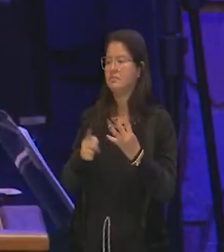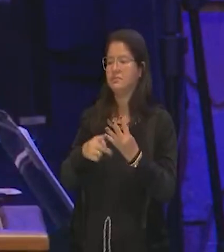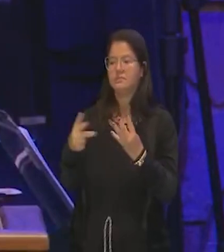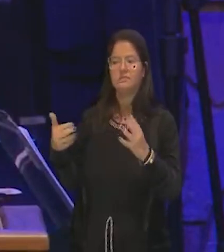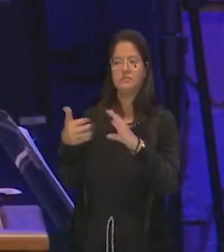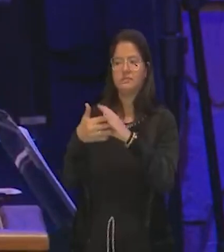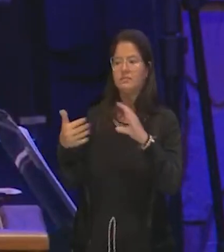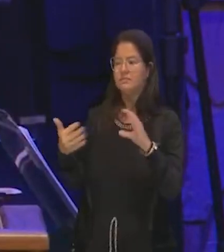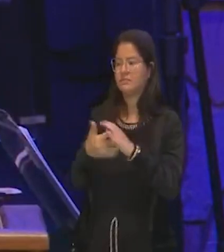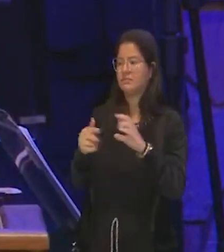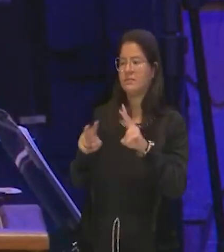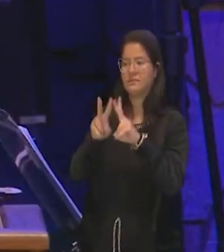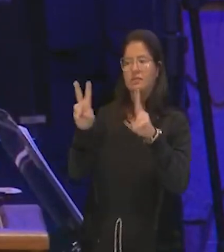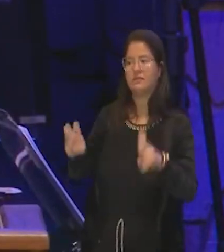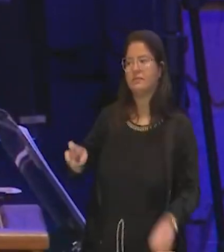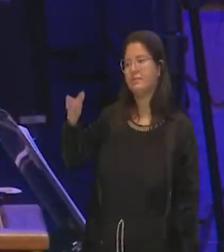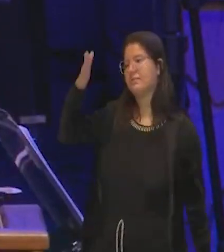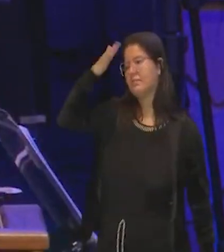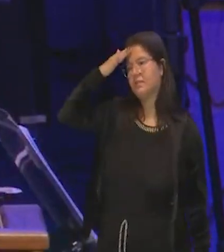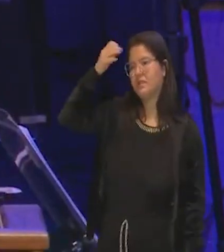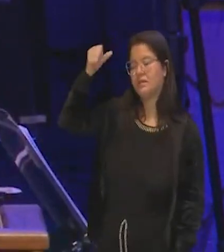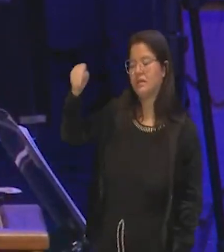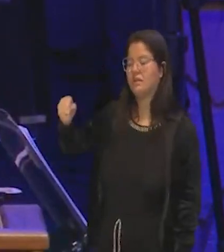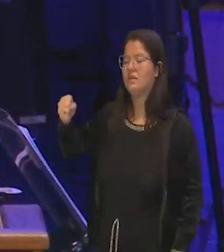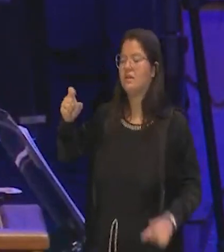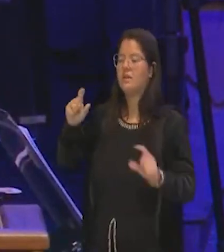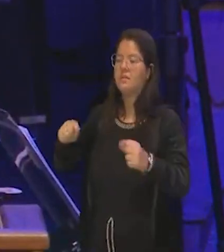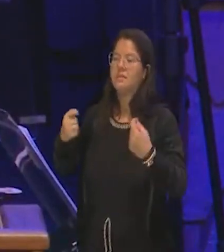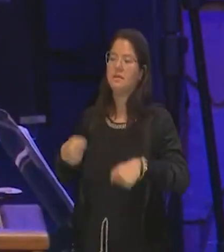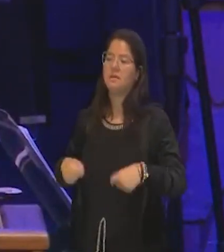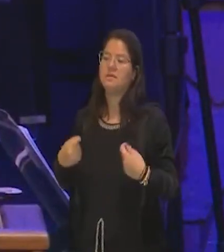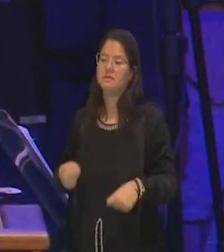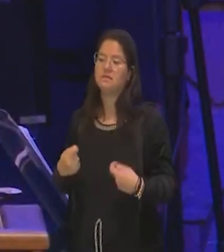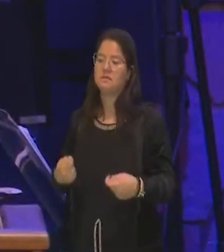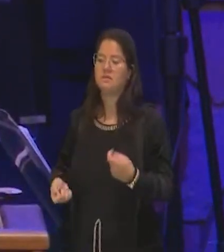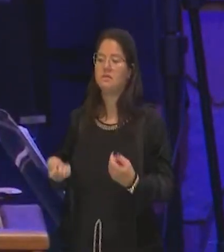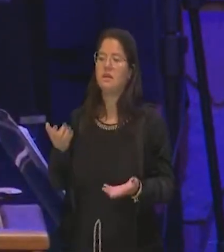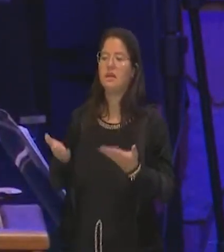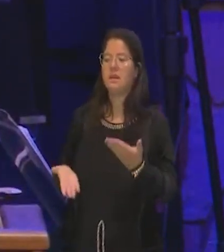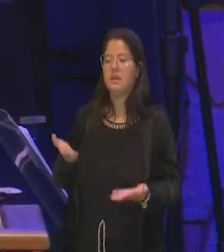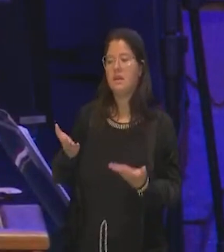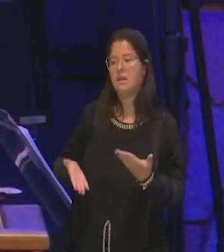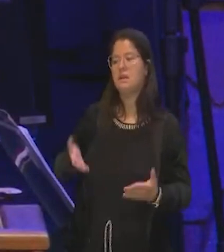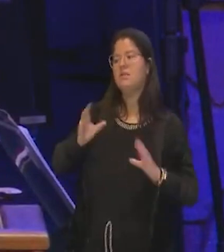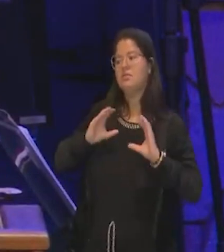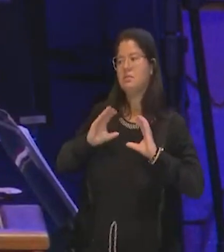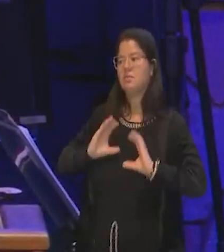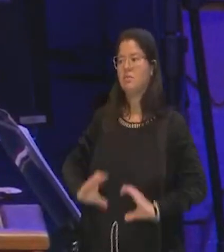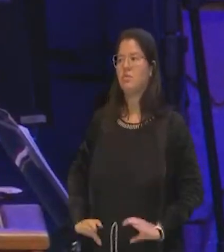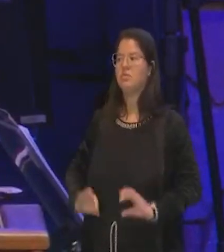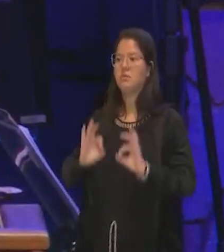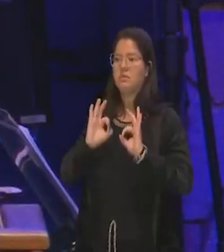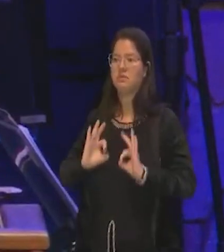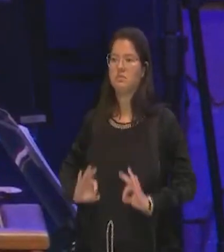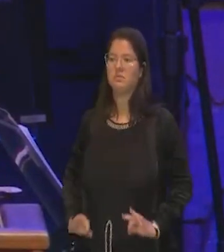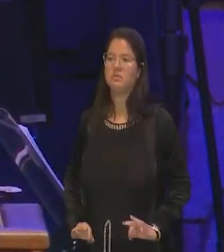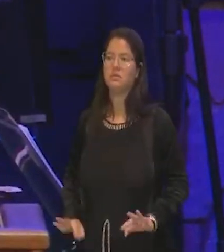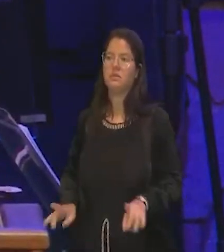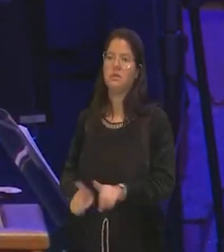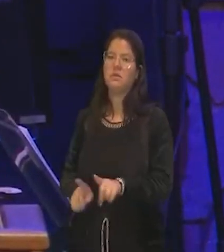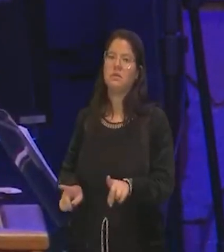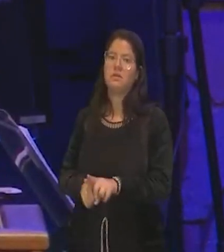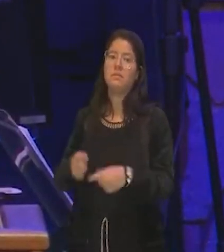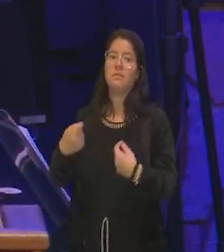característica da sobriedade. Significa prudência, sensatez e disciplina. Convém que também